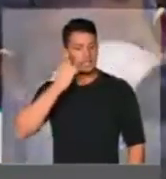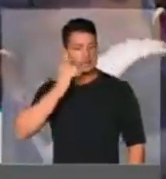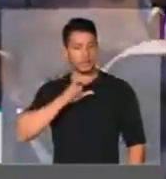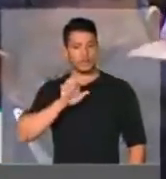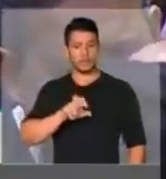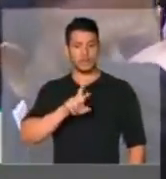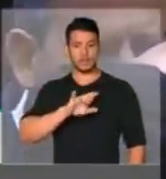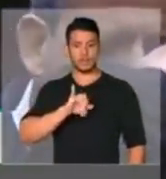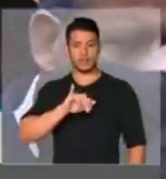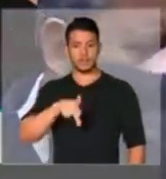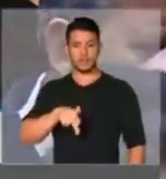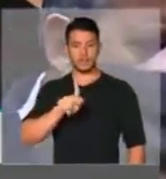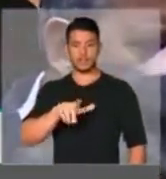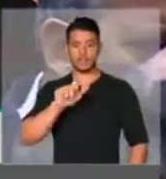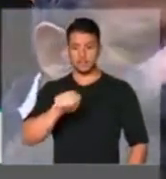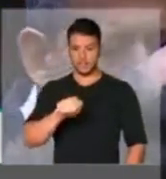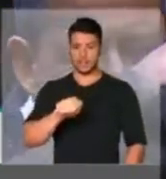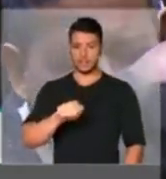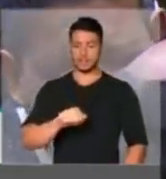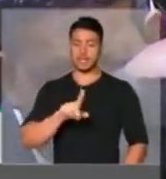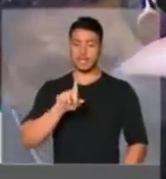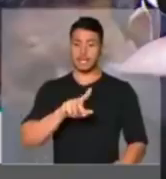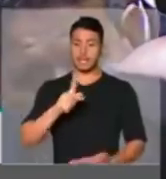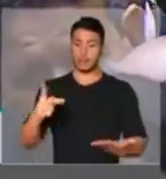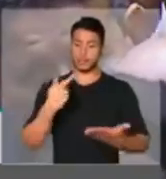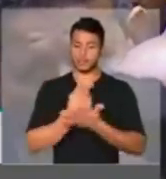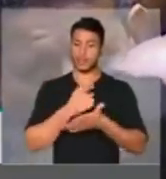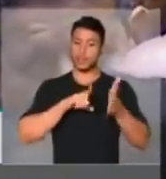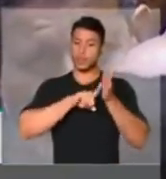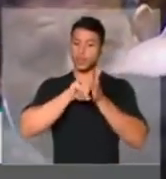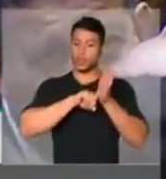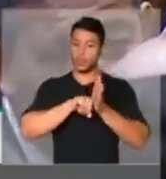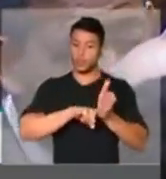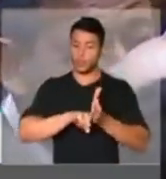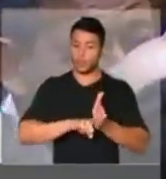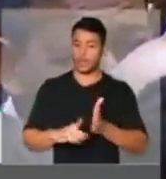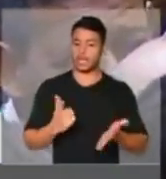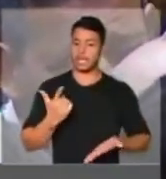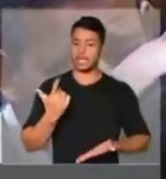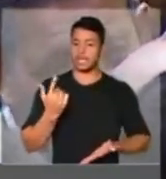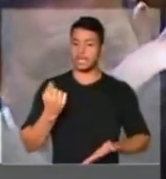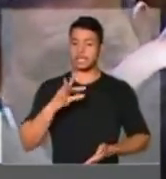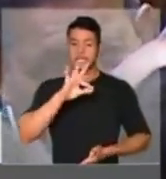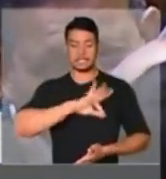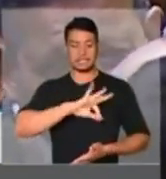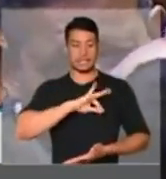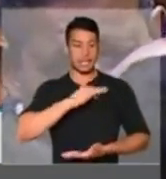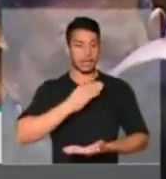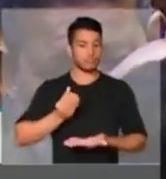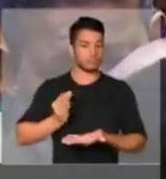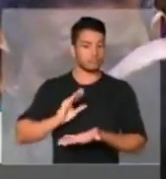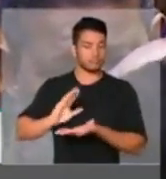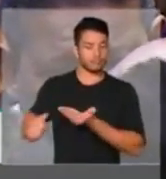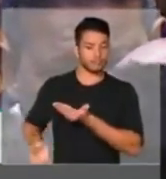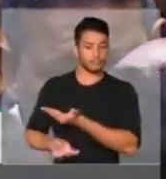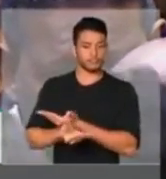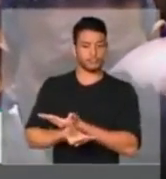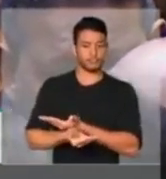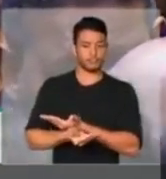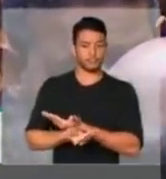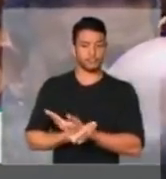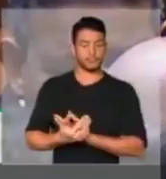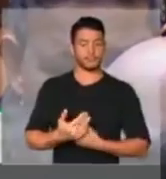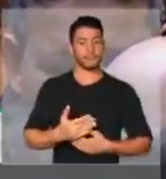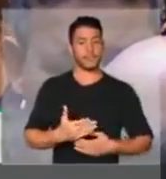que acaba de virar ré em investigação sobre repasse de salário de assessor. E agora